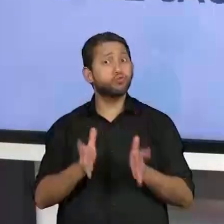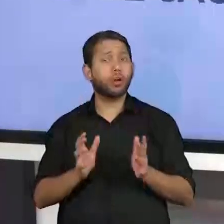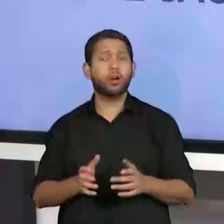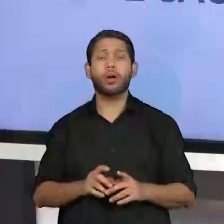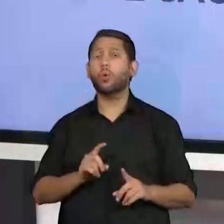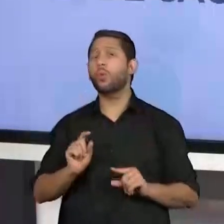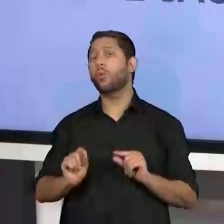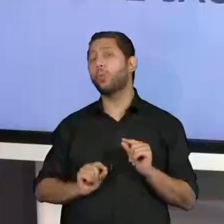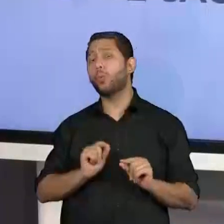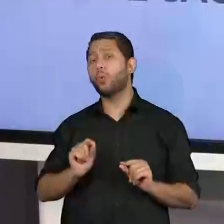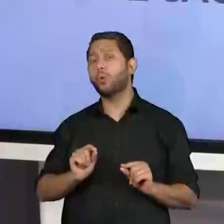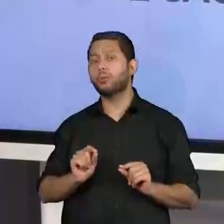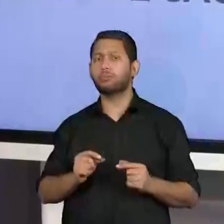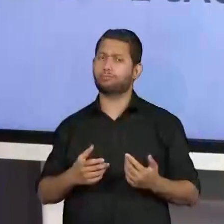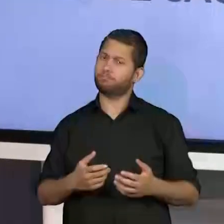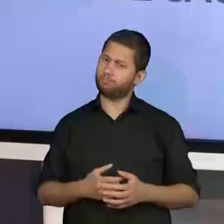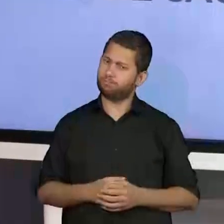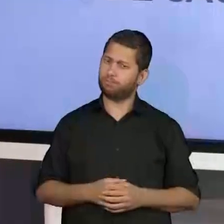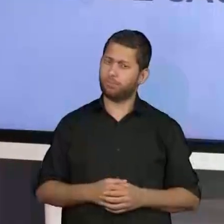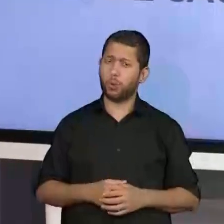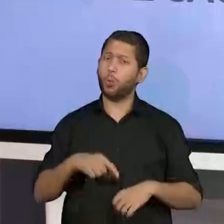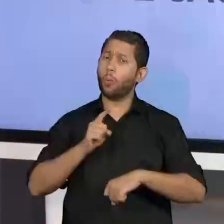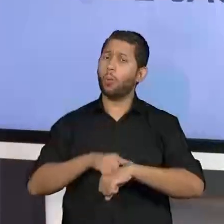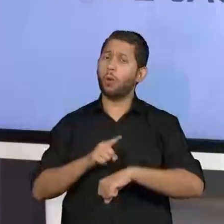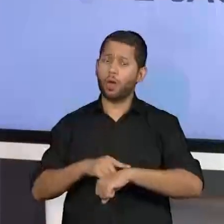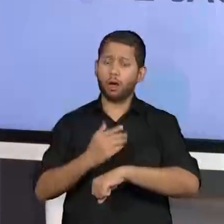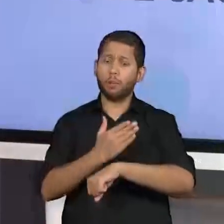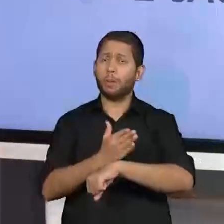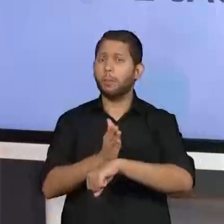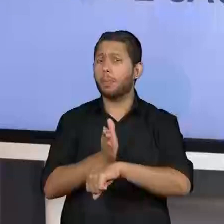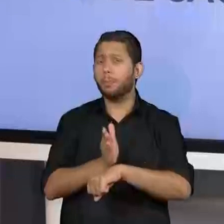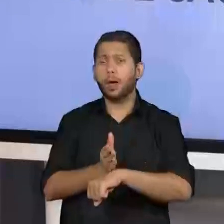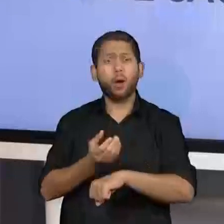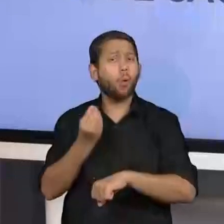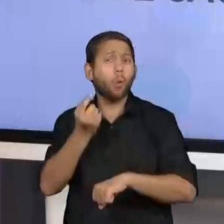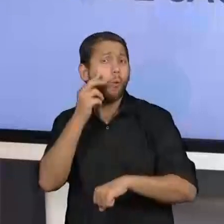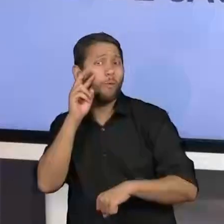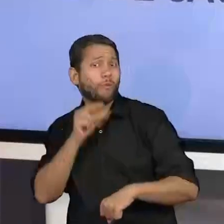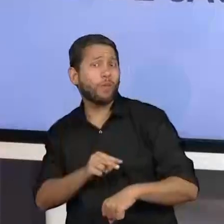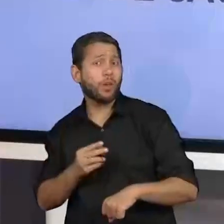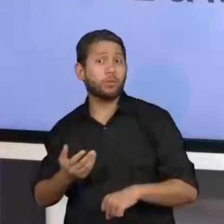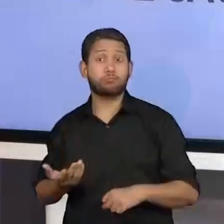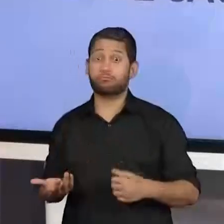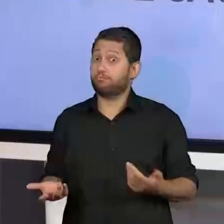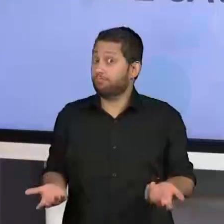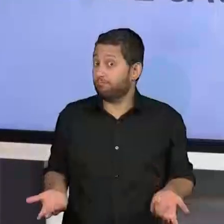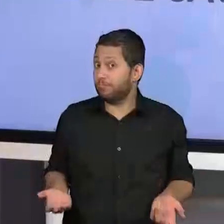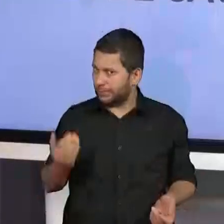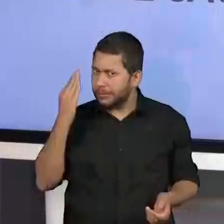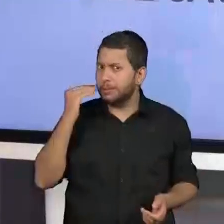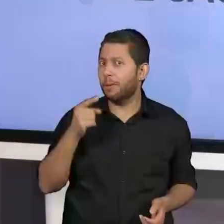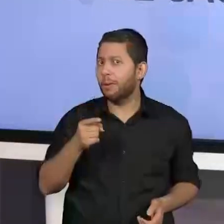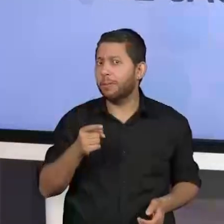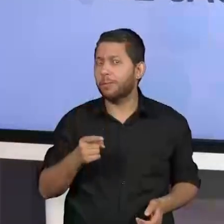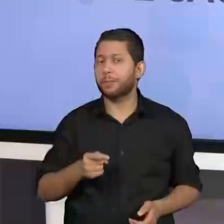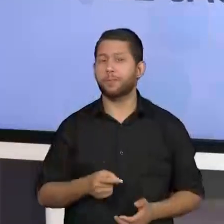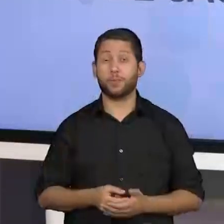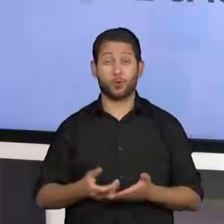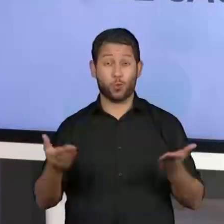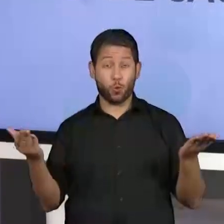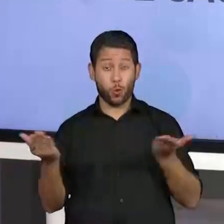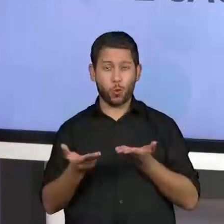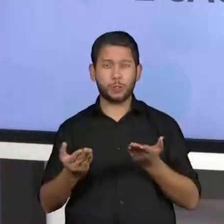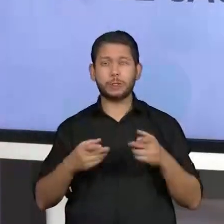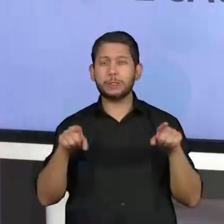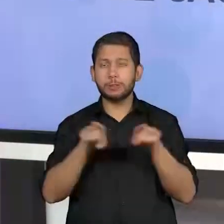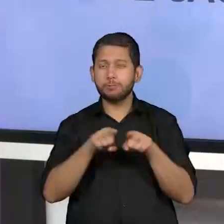é como ler as horas num relógio digital e num relógio de ponteiro. Só que hoje a gente vai além. Vamos